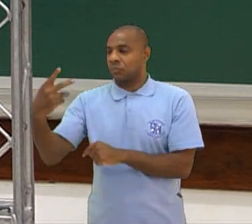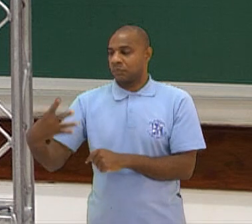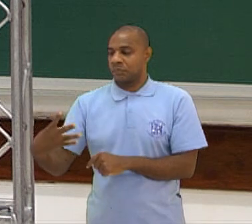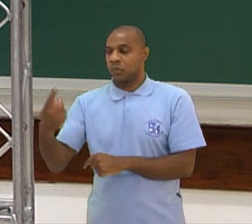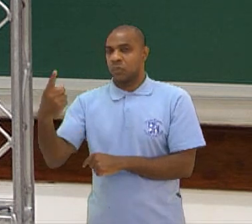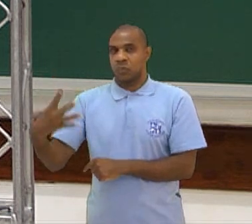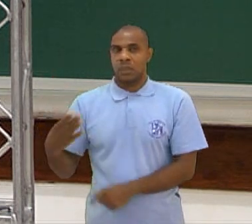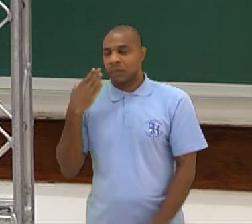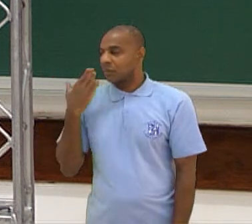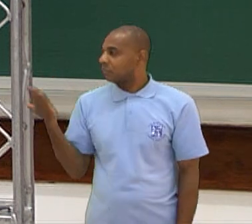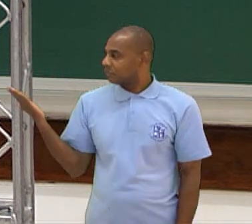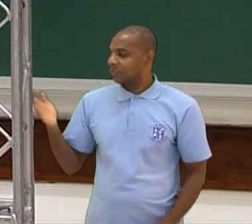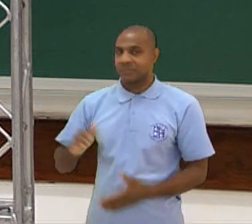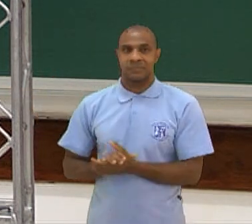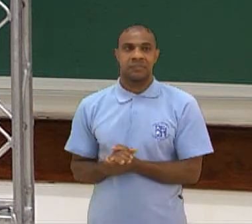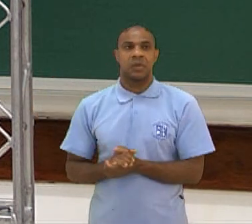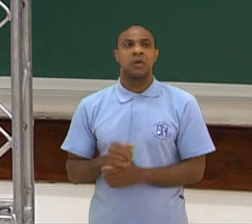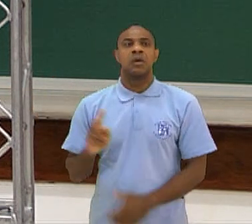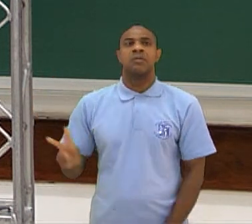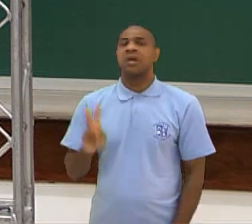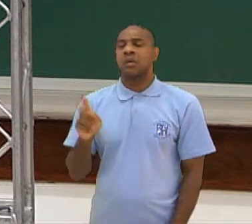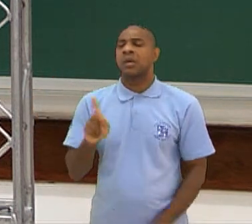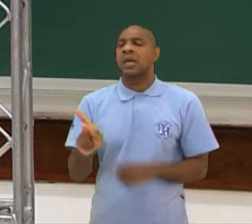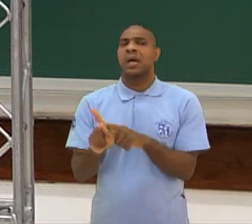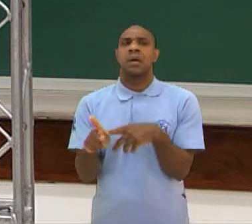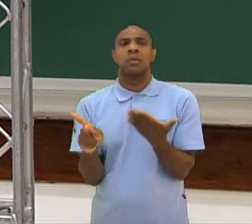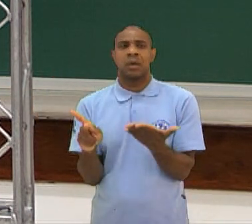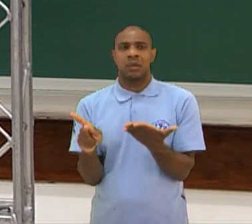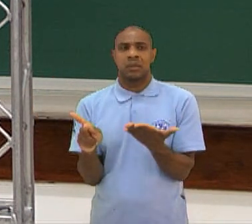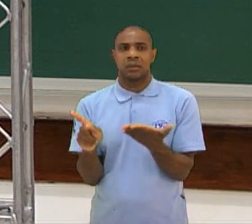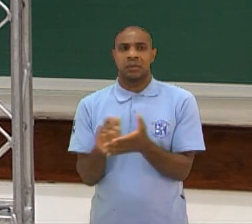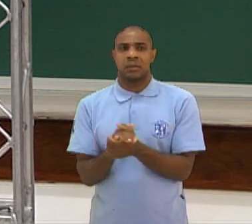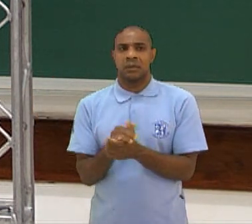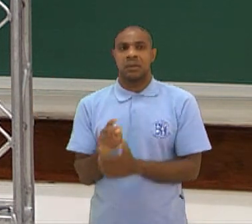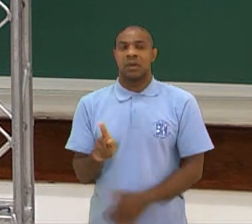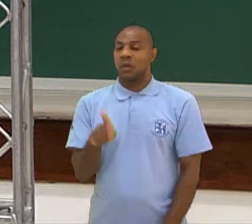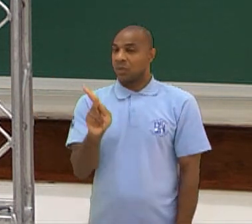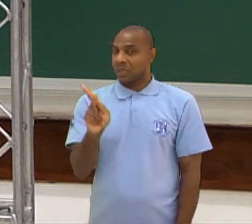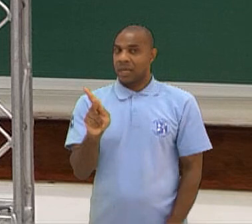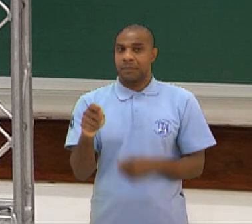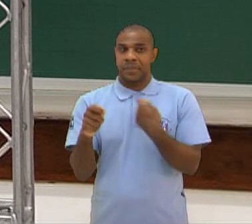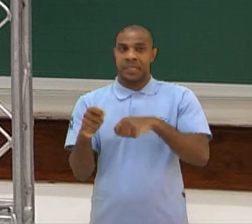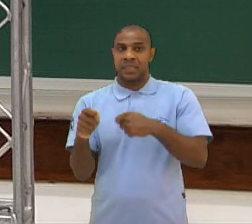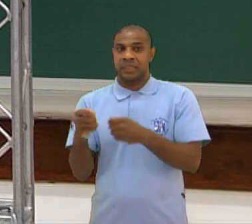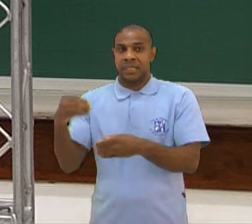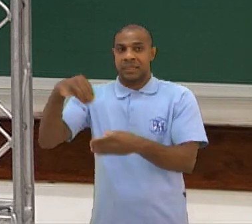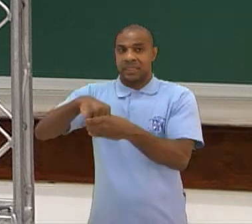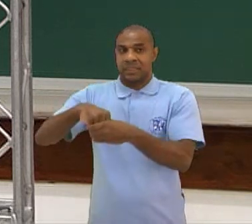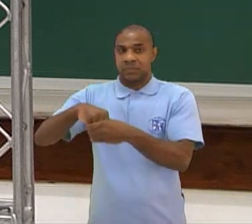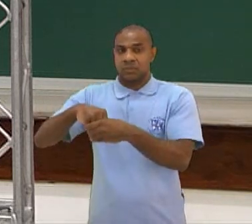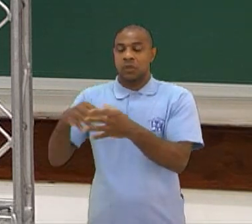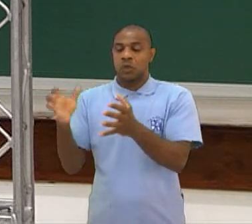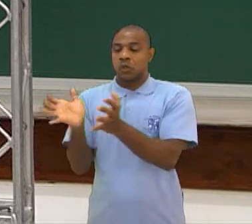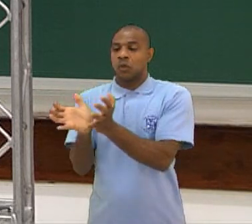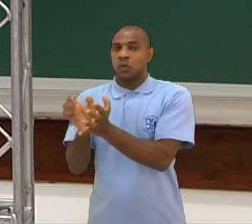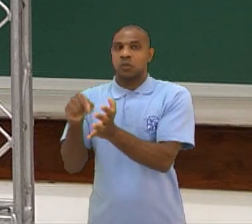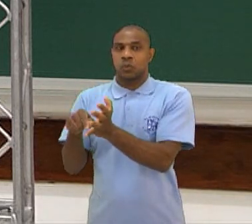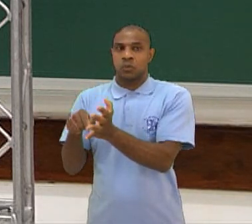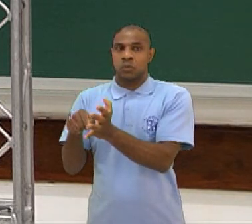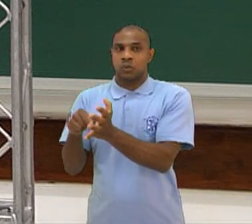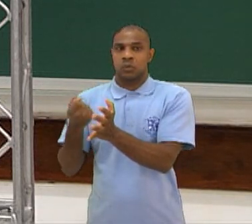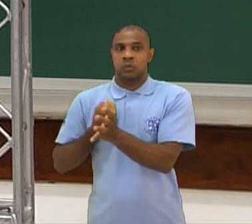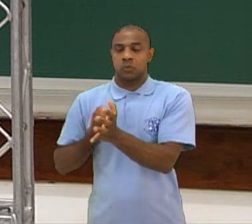fica menos 1. Divido menos 1 por menos 4, dá mais 1/4. Esse processo